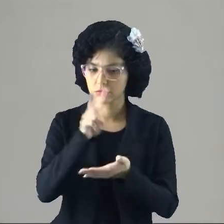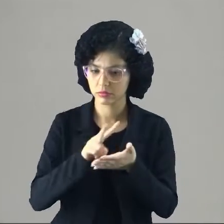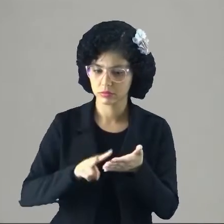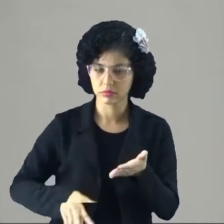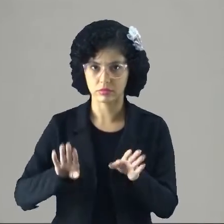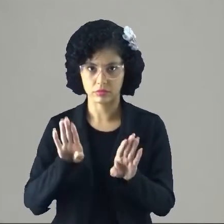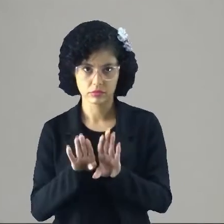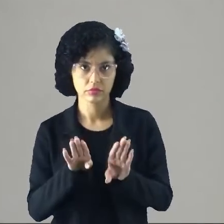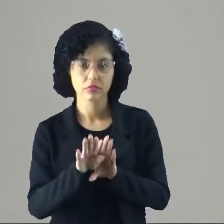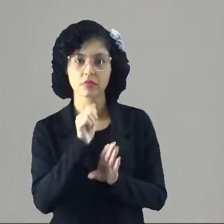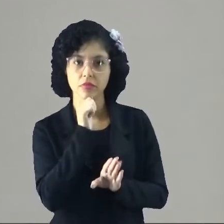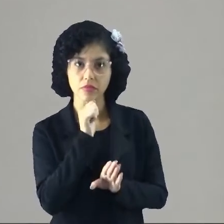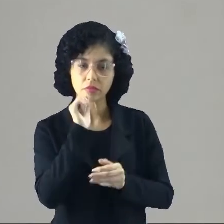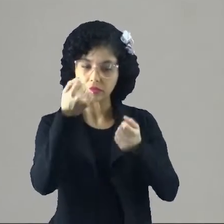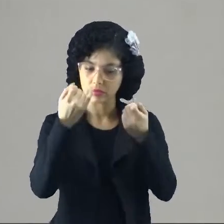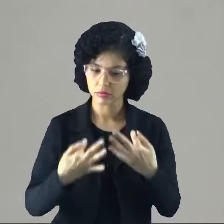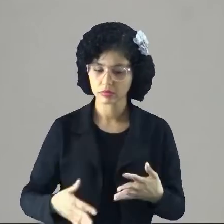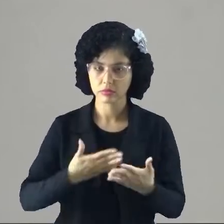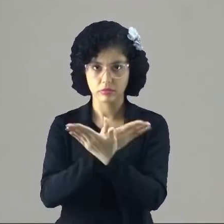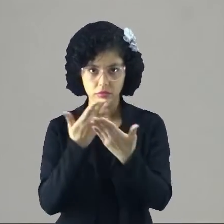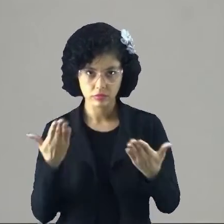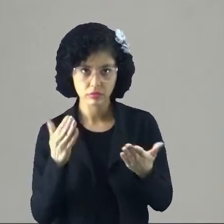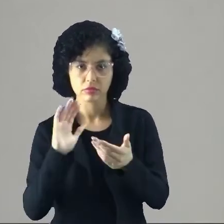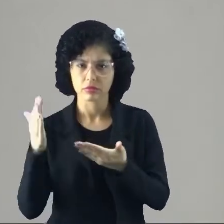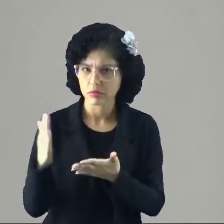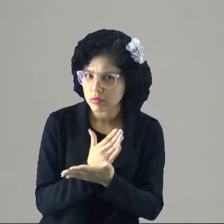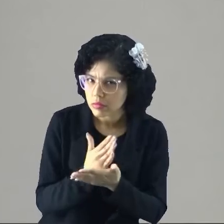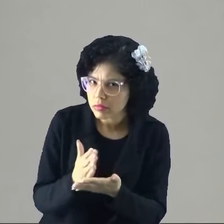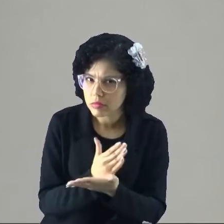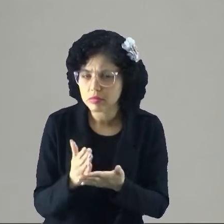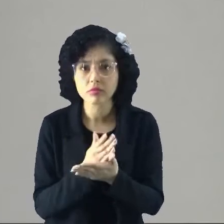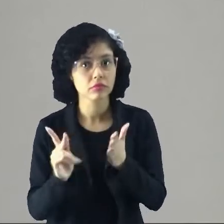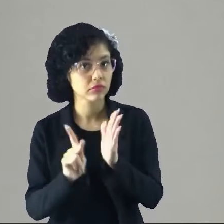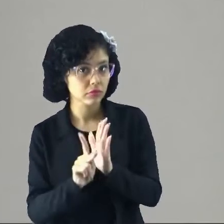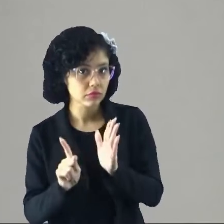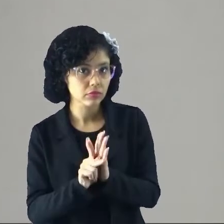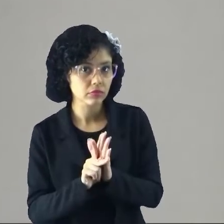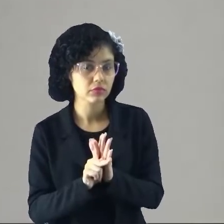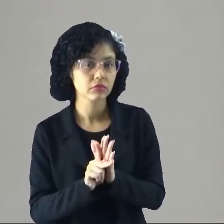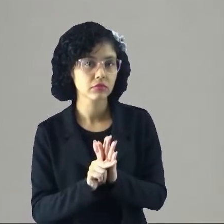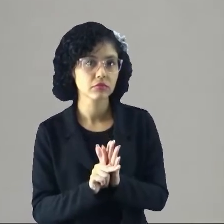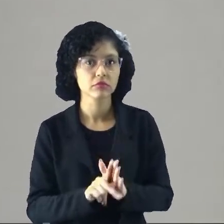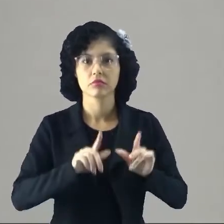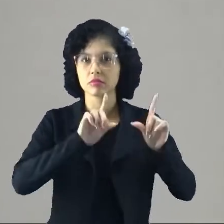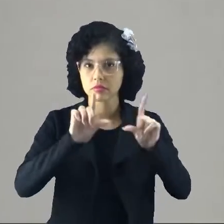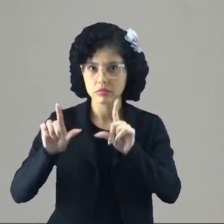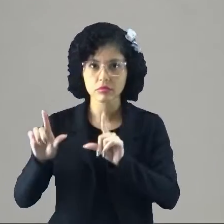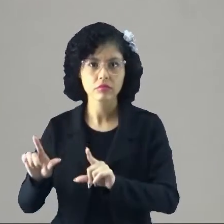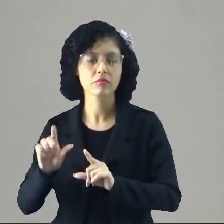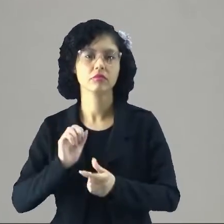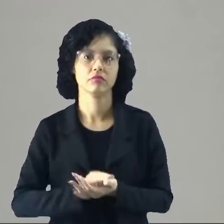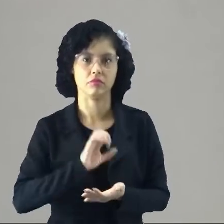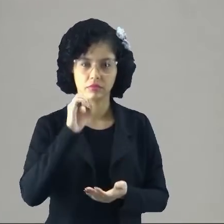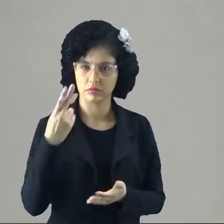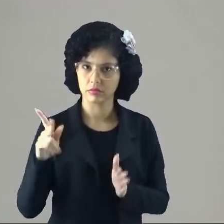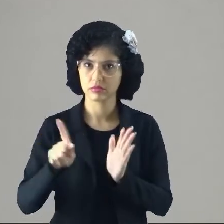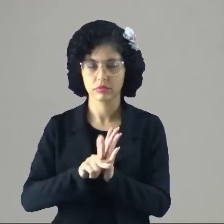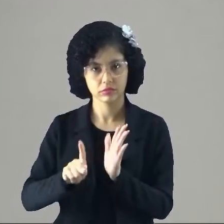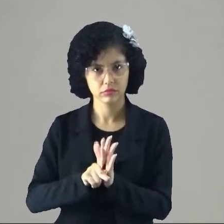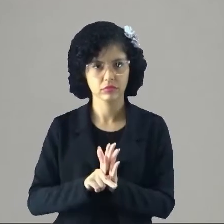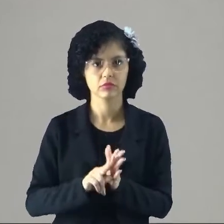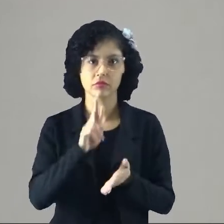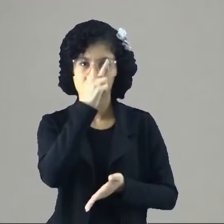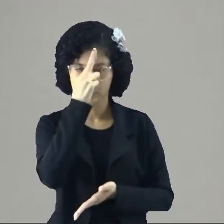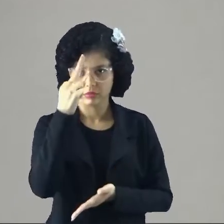gancho aqui, né, explicar para vocês algumas peculiaridades da tirinha da Mafalda, né, da Chage, ou da própria história e